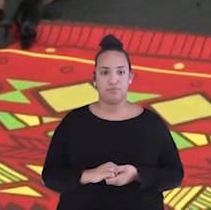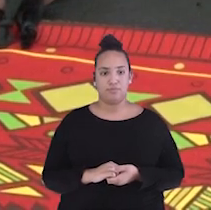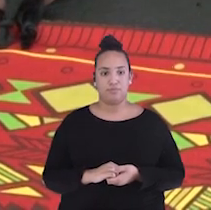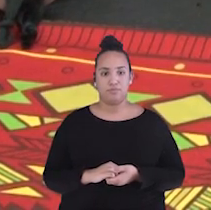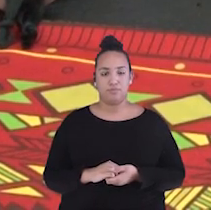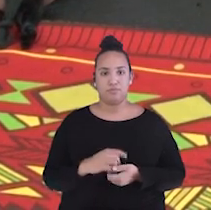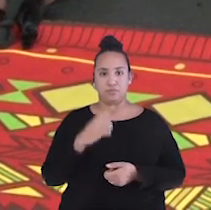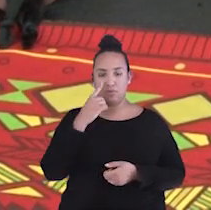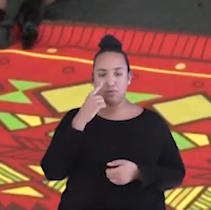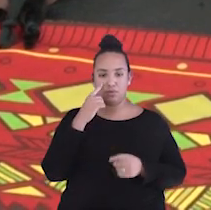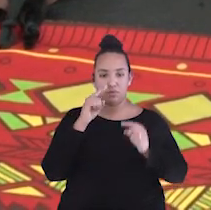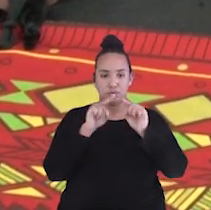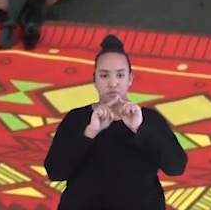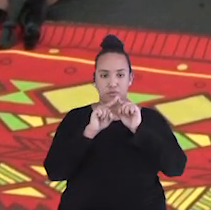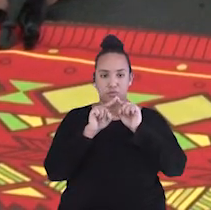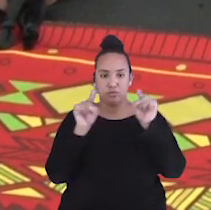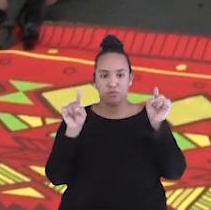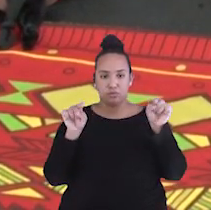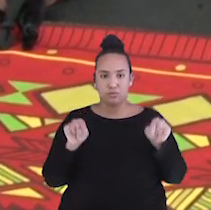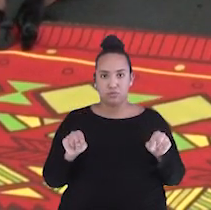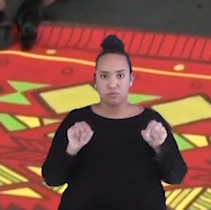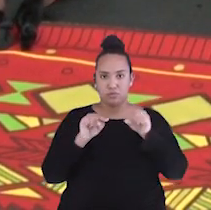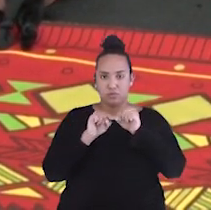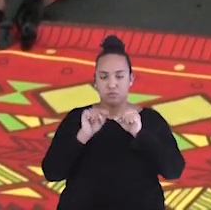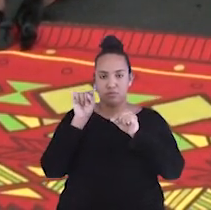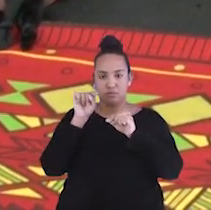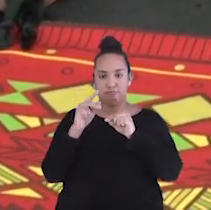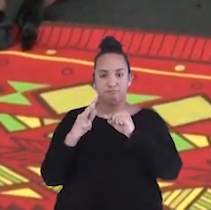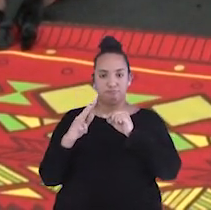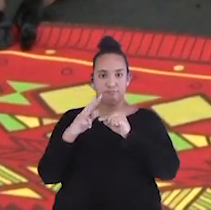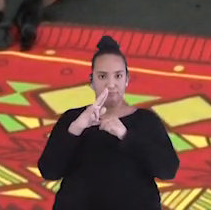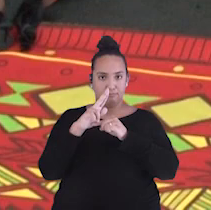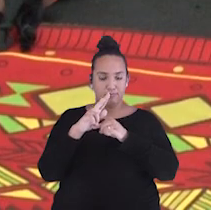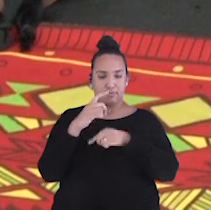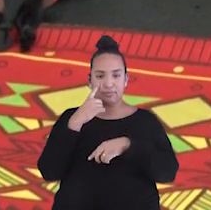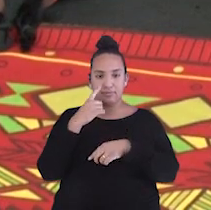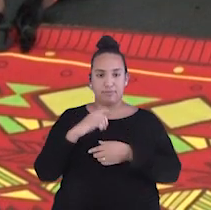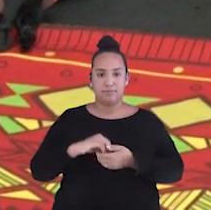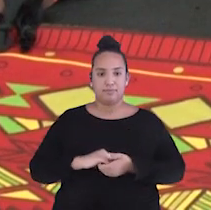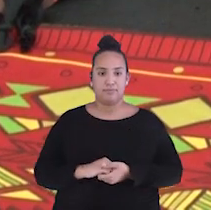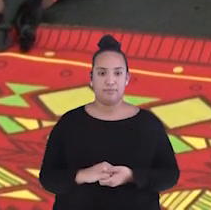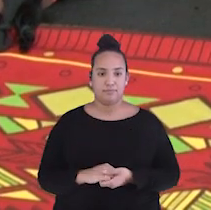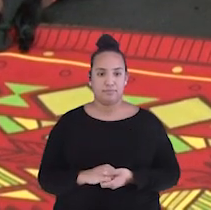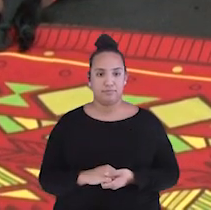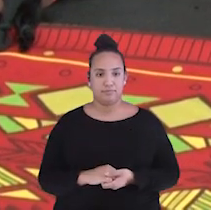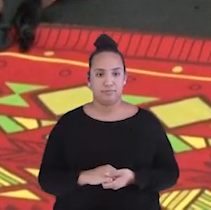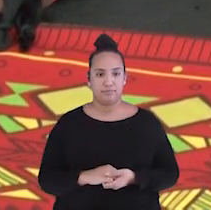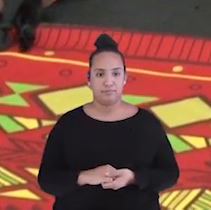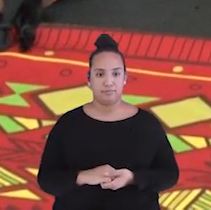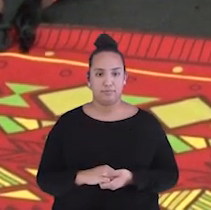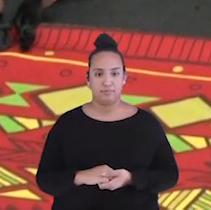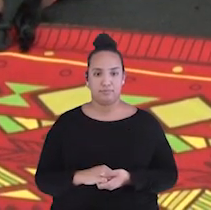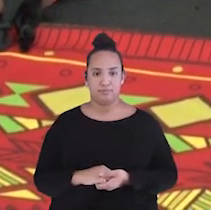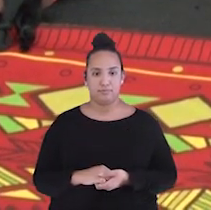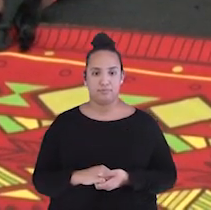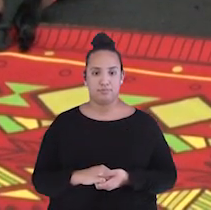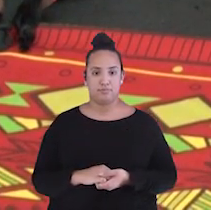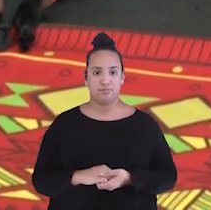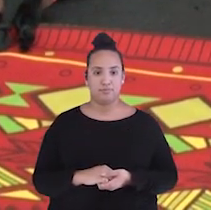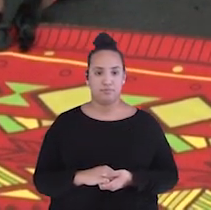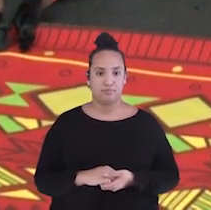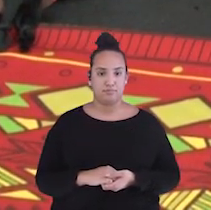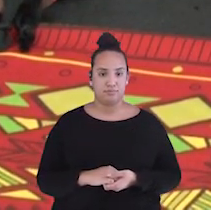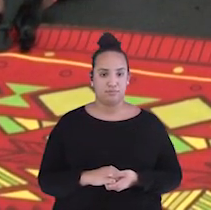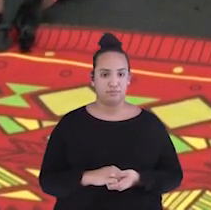Isso, é a quinazinha aqui, ó, do quadrado. A bordinha. A pontinha. De leve,